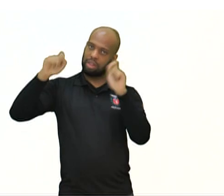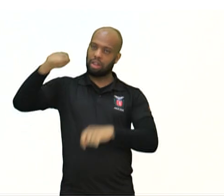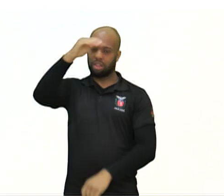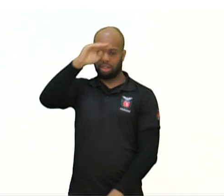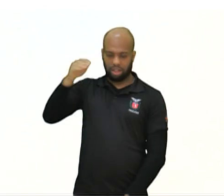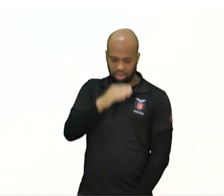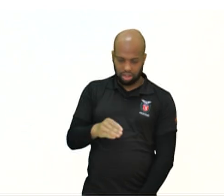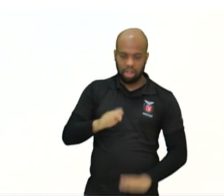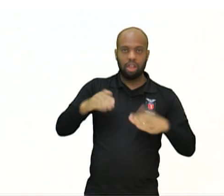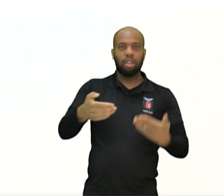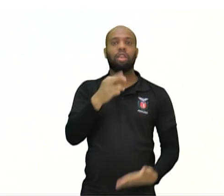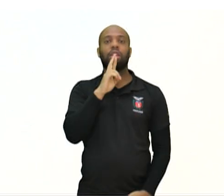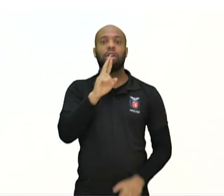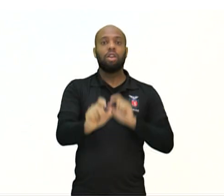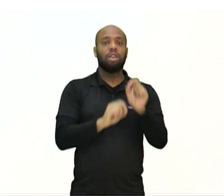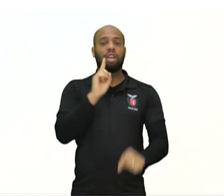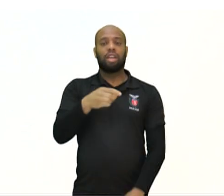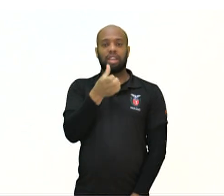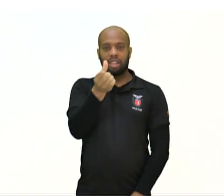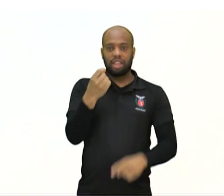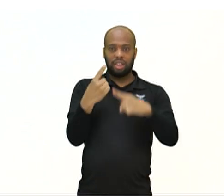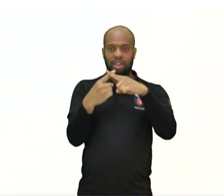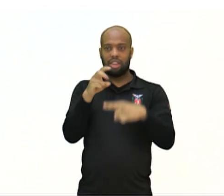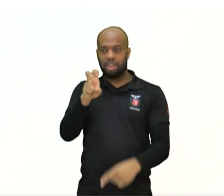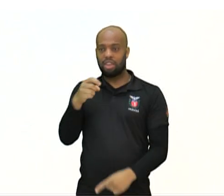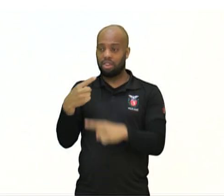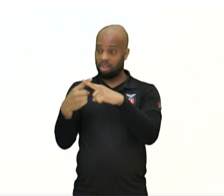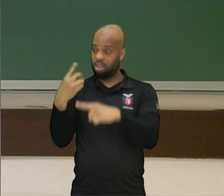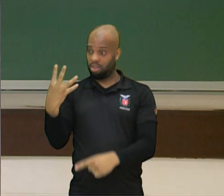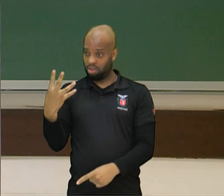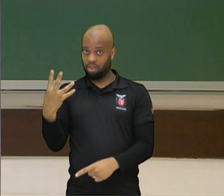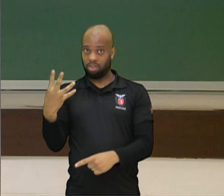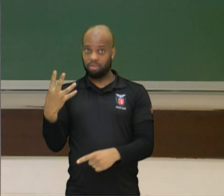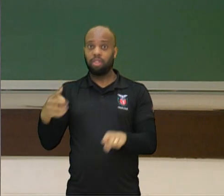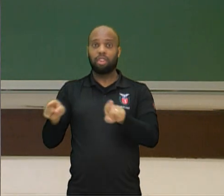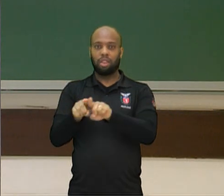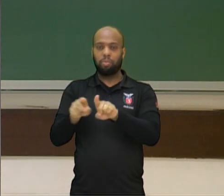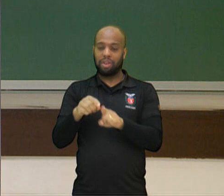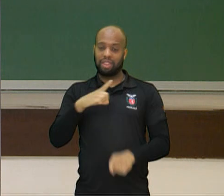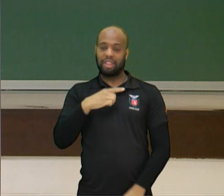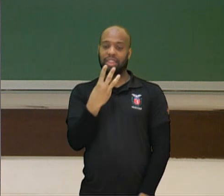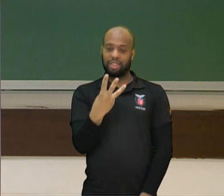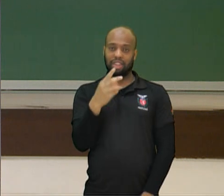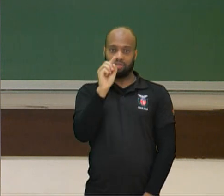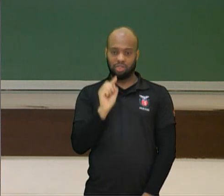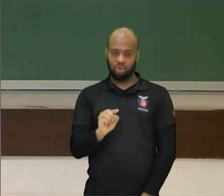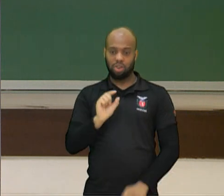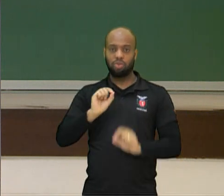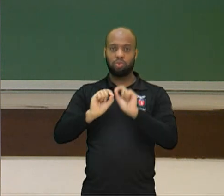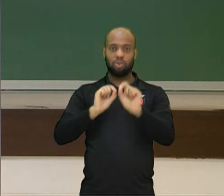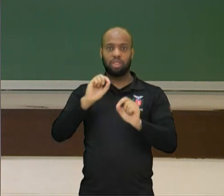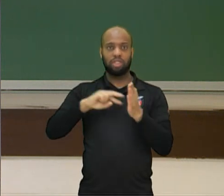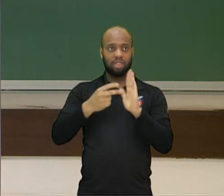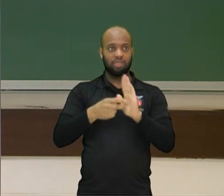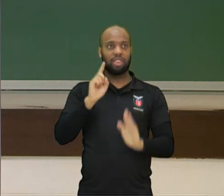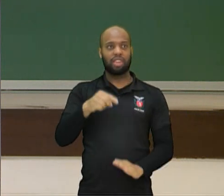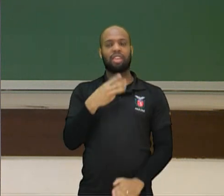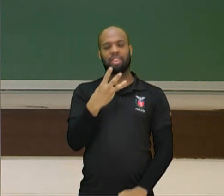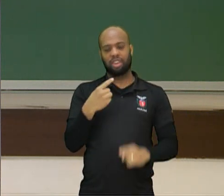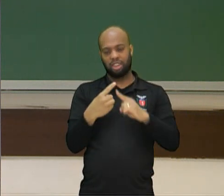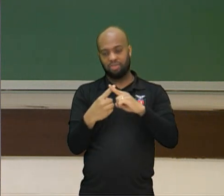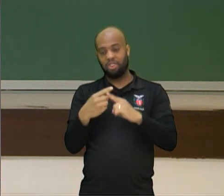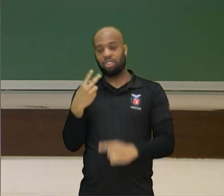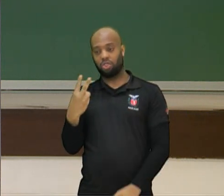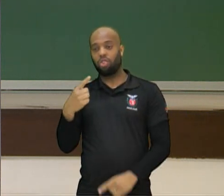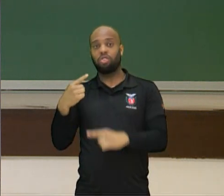em 6 vezes 5 vezes 4 e 3 fatorial, que é a mesma coisa aqui, 3 vezes